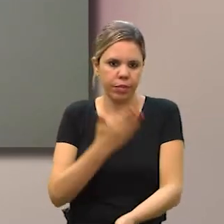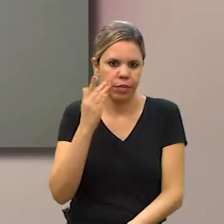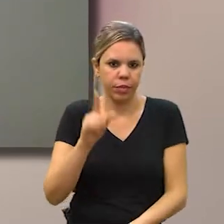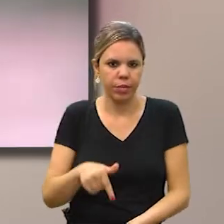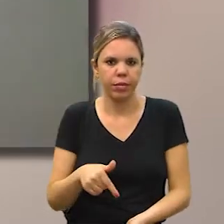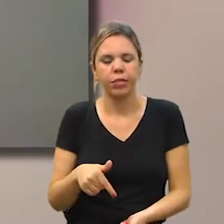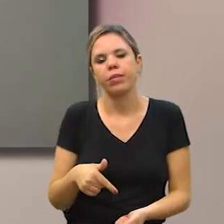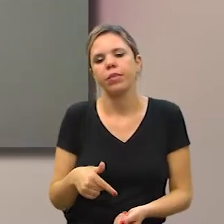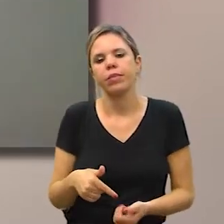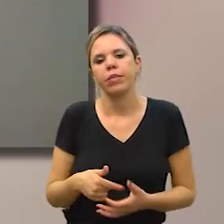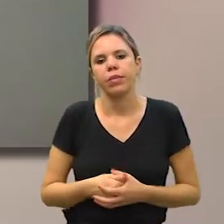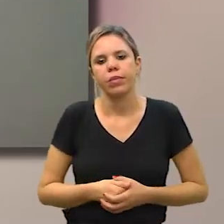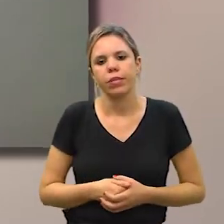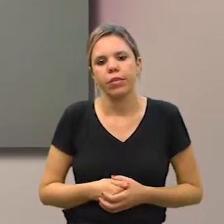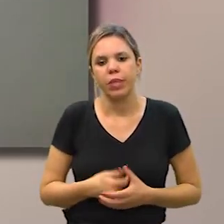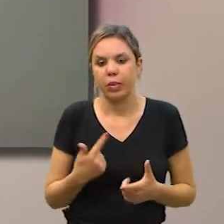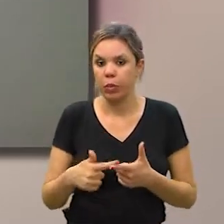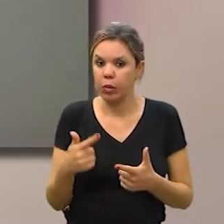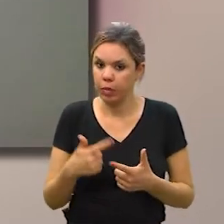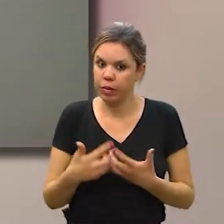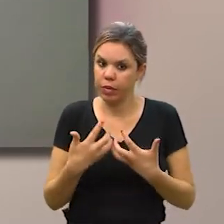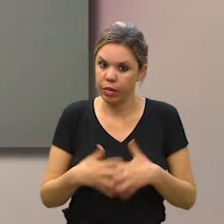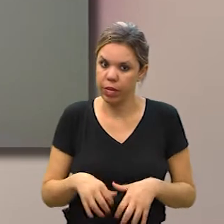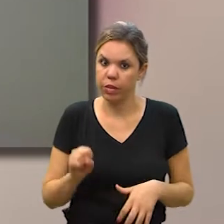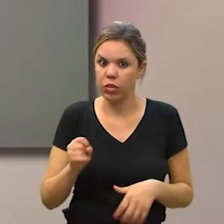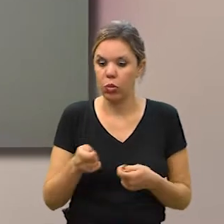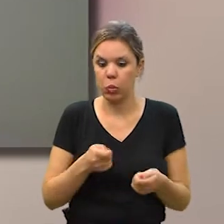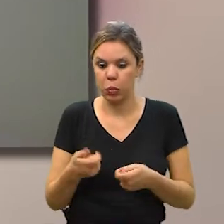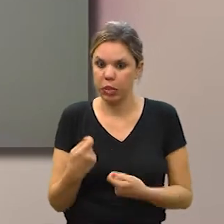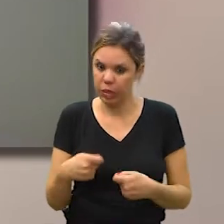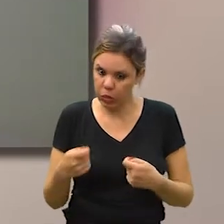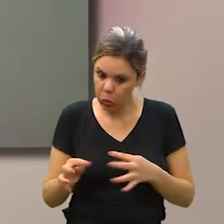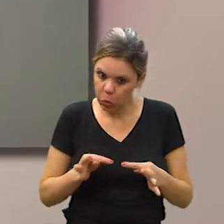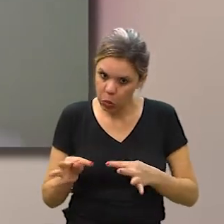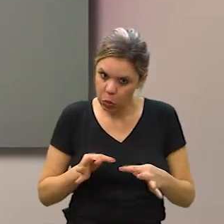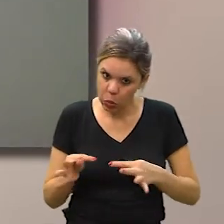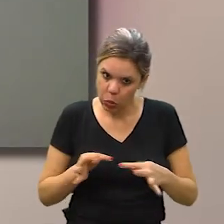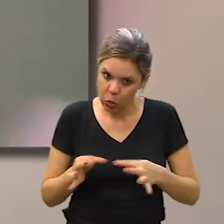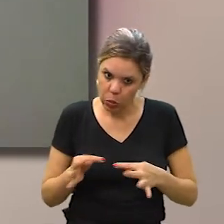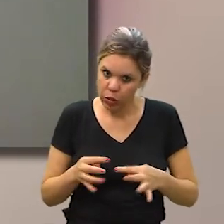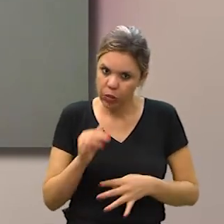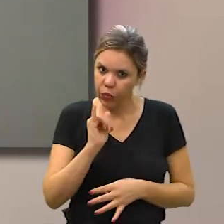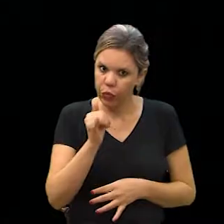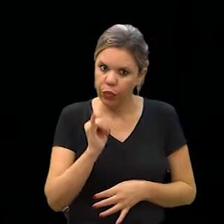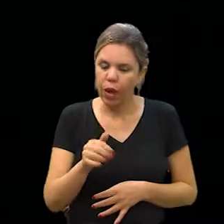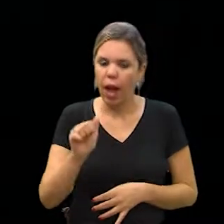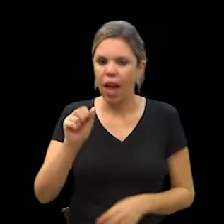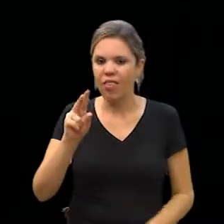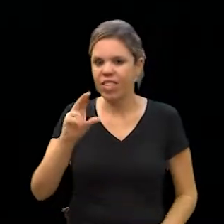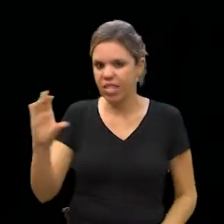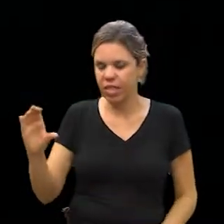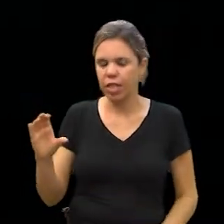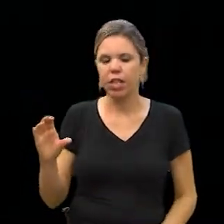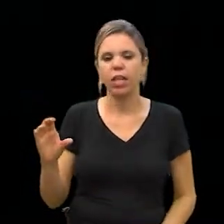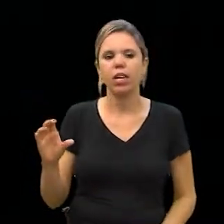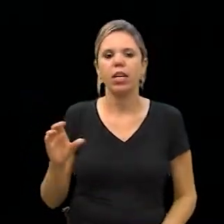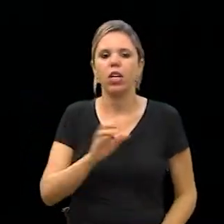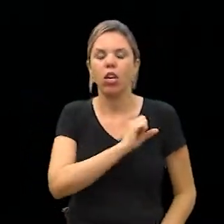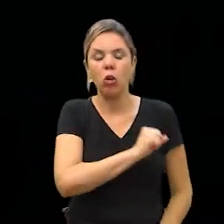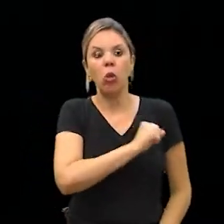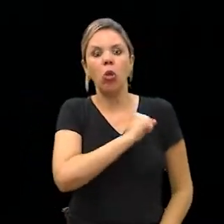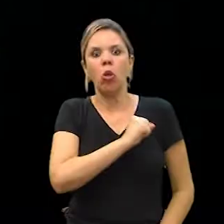atenção nunca ocasionar complicações se não controlada se não tratada como eu já falei o avc ou infarto